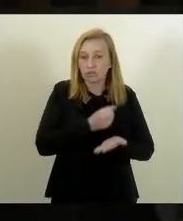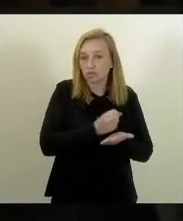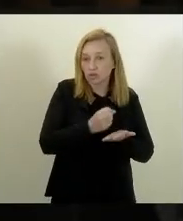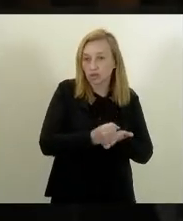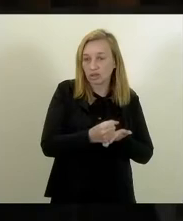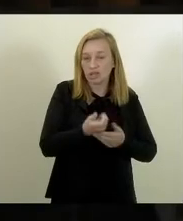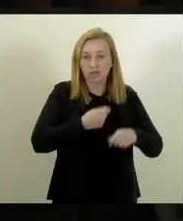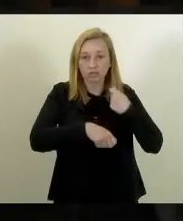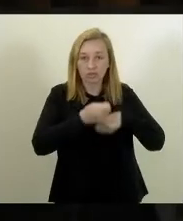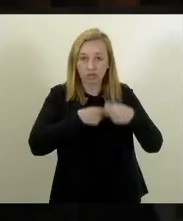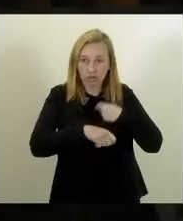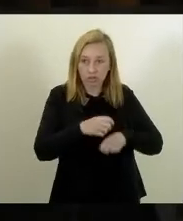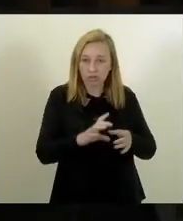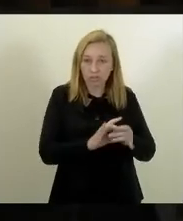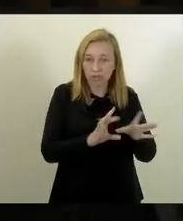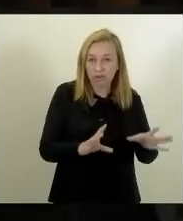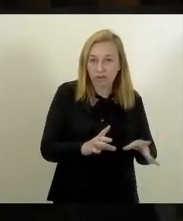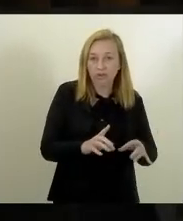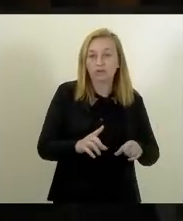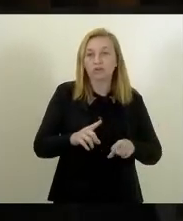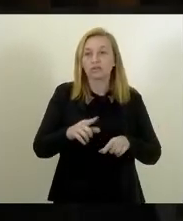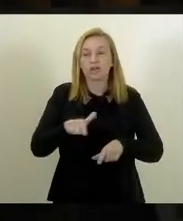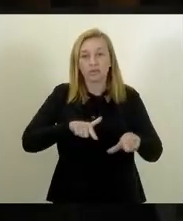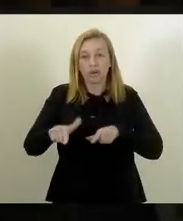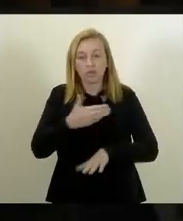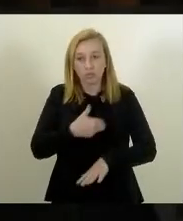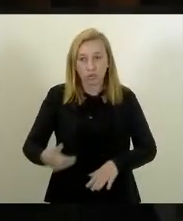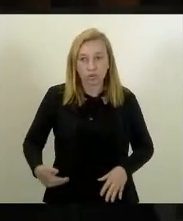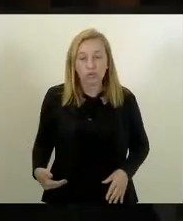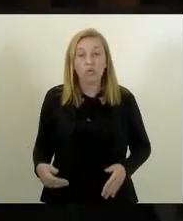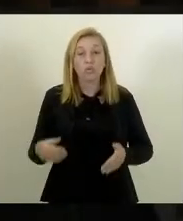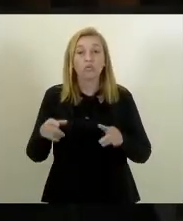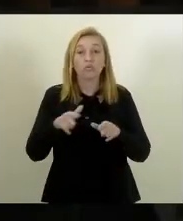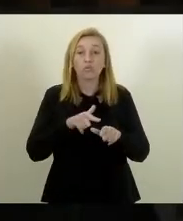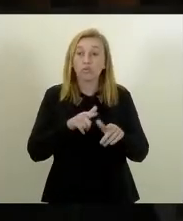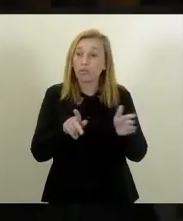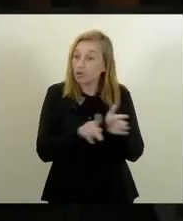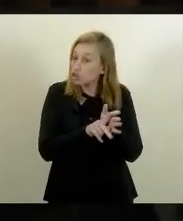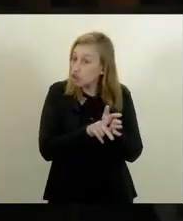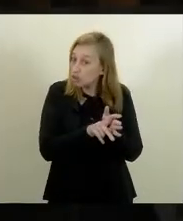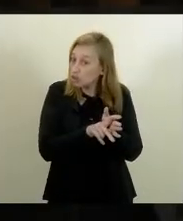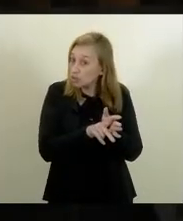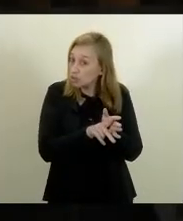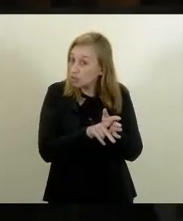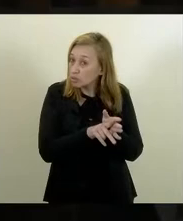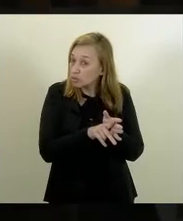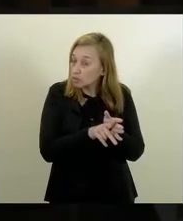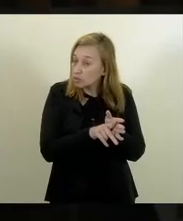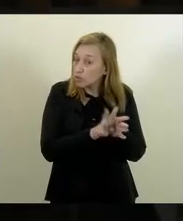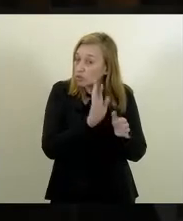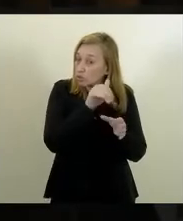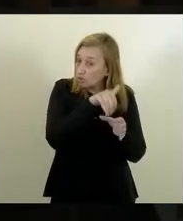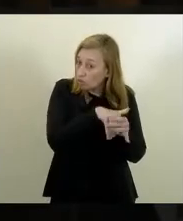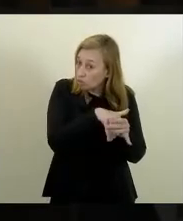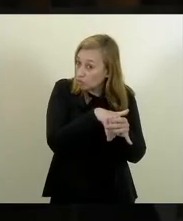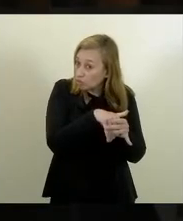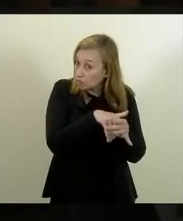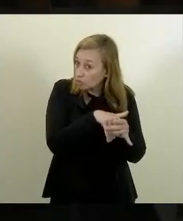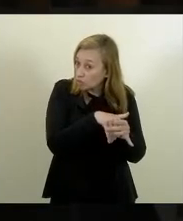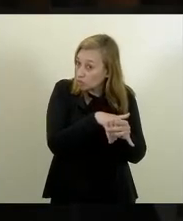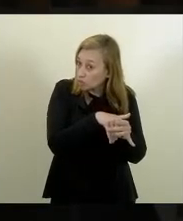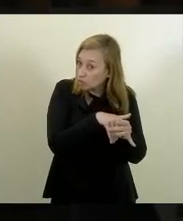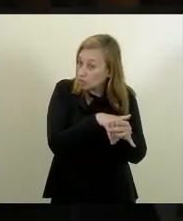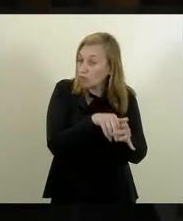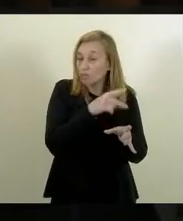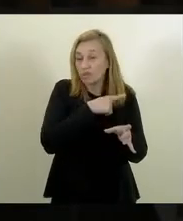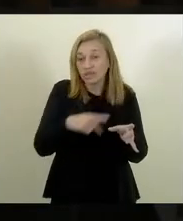administrativos de concessão e permissão de serviços públicos. O projeto, o voto que, como